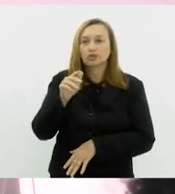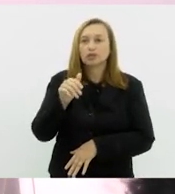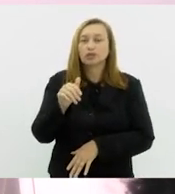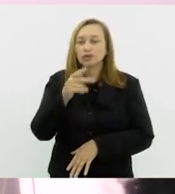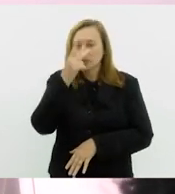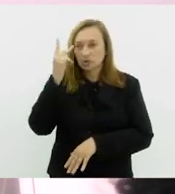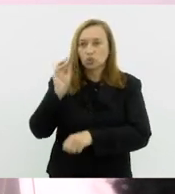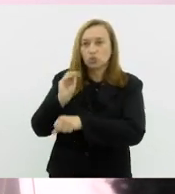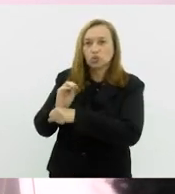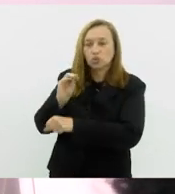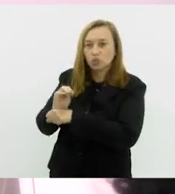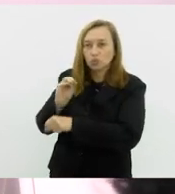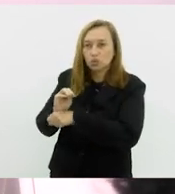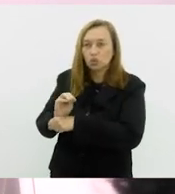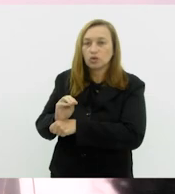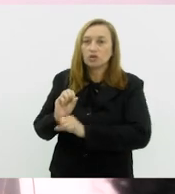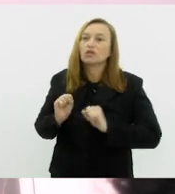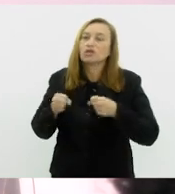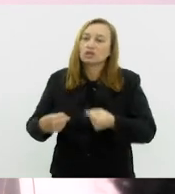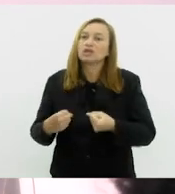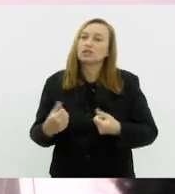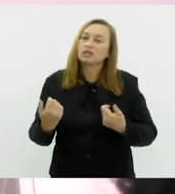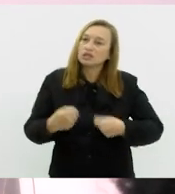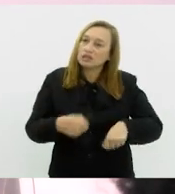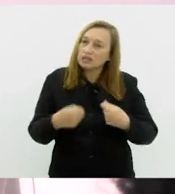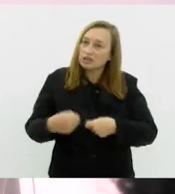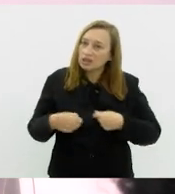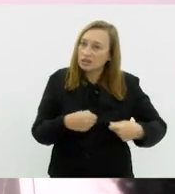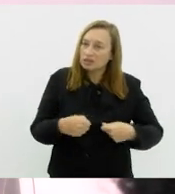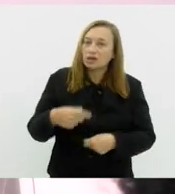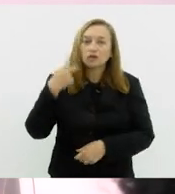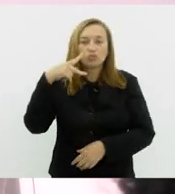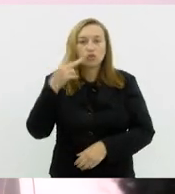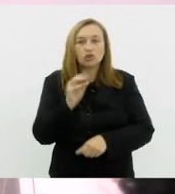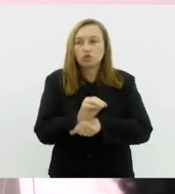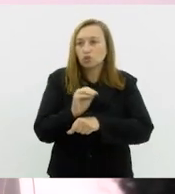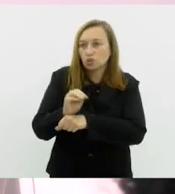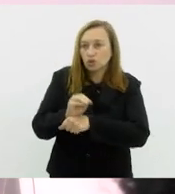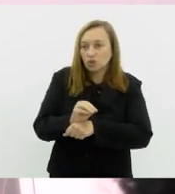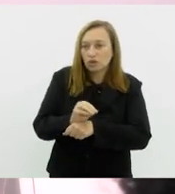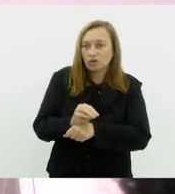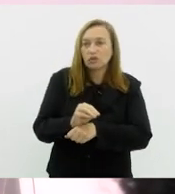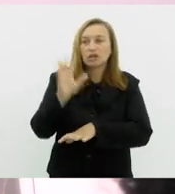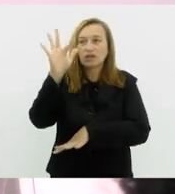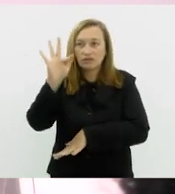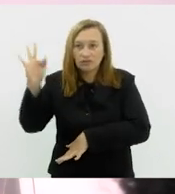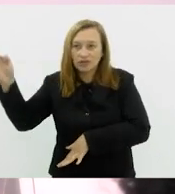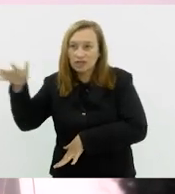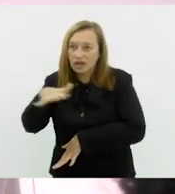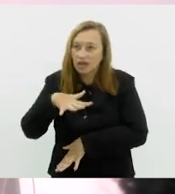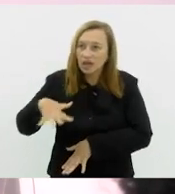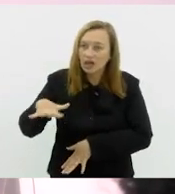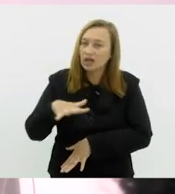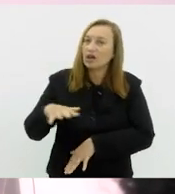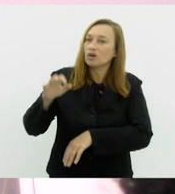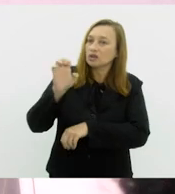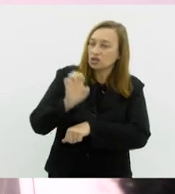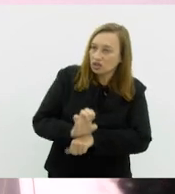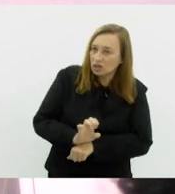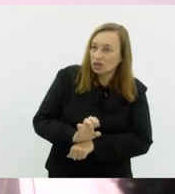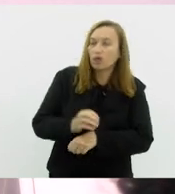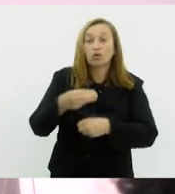Então, a gente tem reforçado, sim, a necessidade dos marcos legais de política do cuidado, desde o âmbito federal, passando pelo âmbito estadual e até o